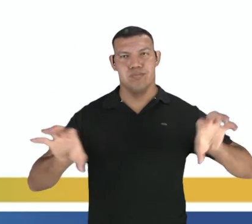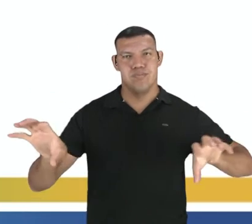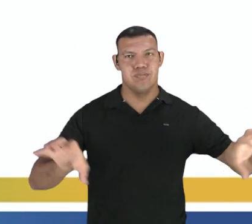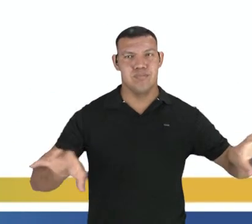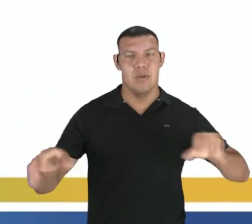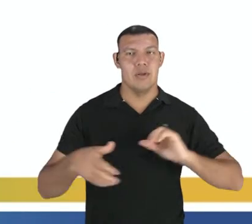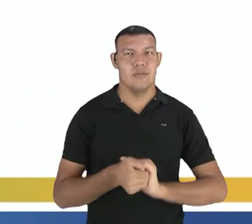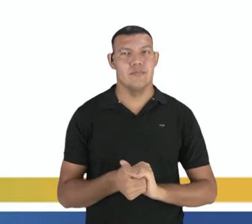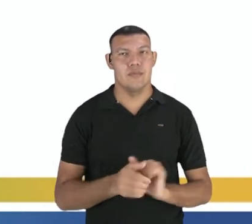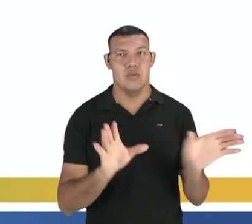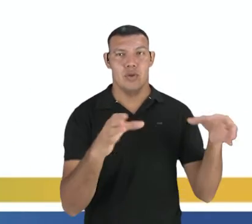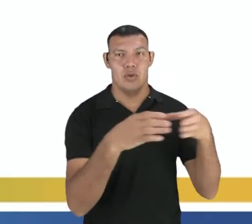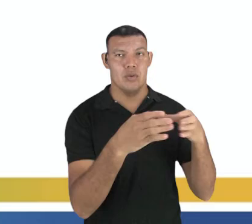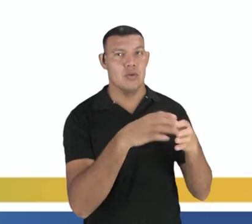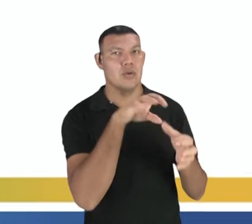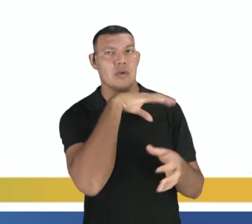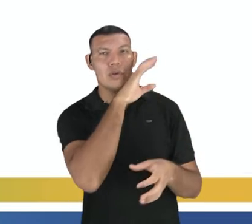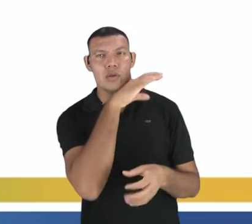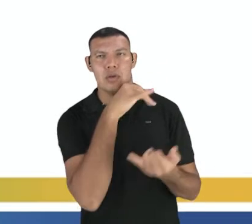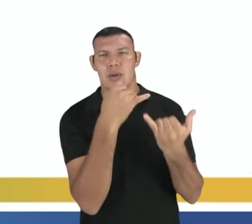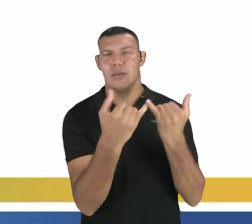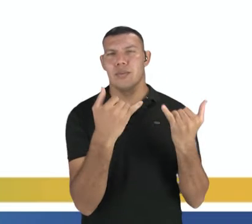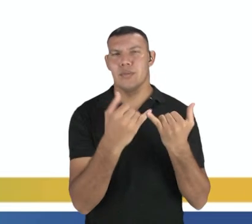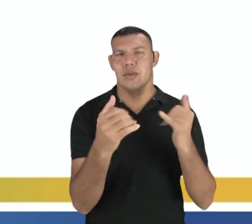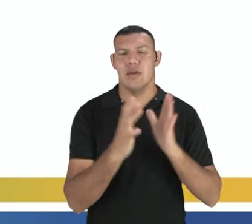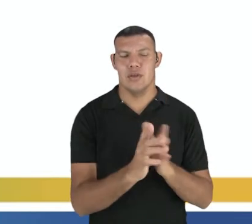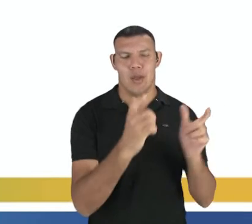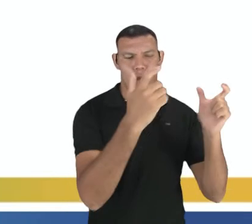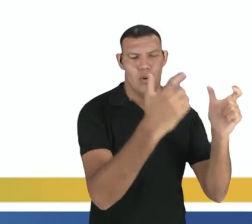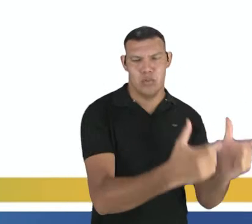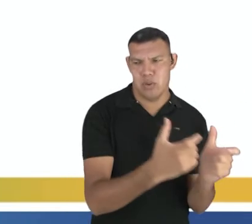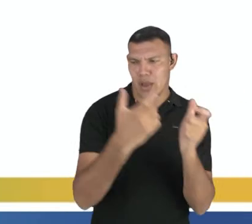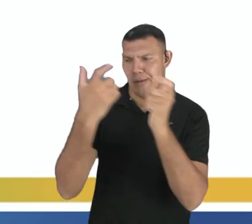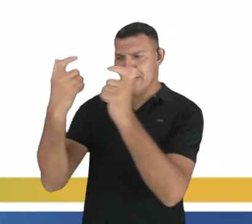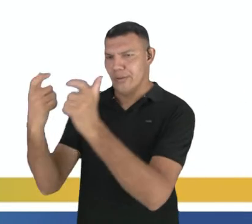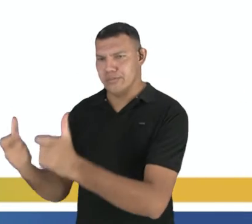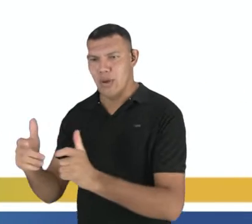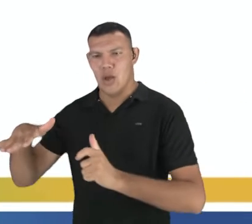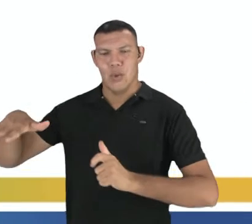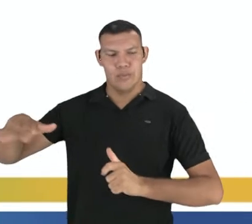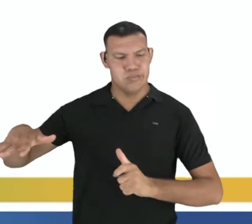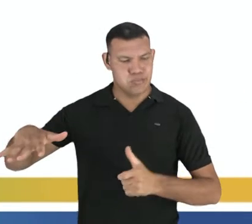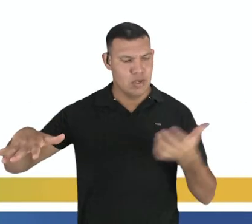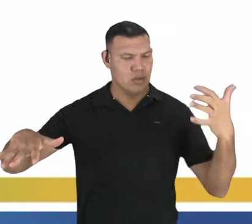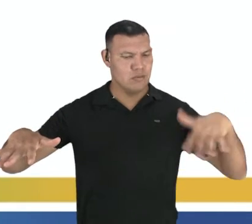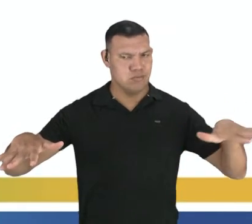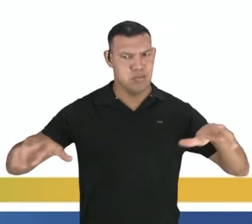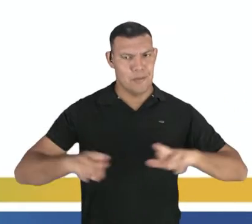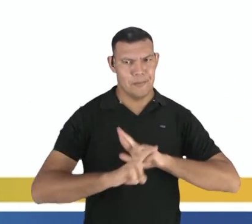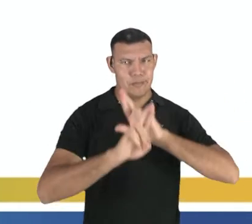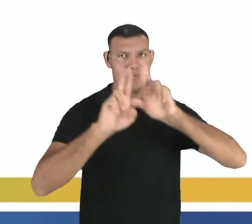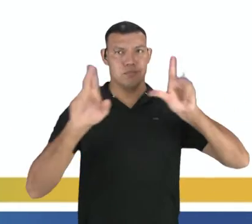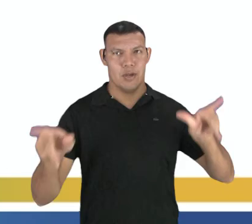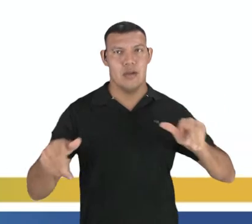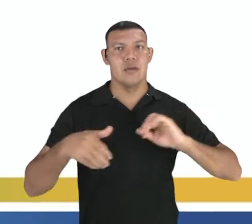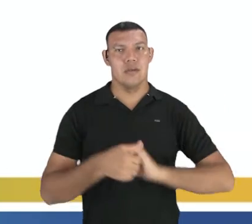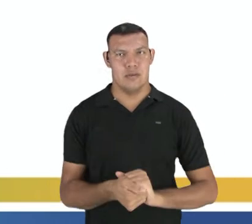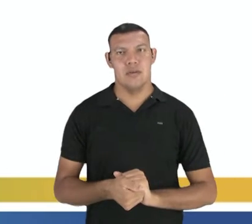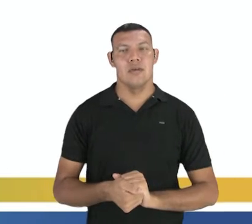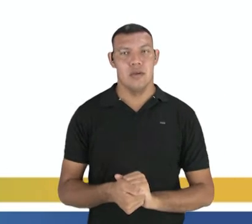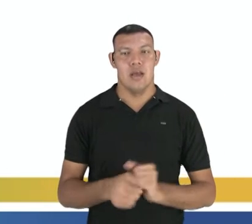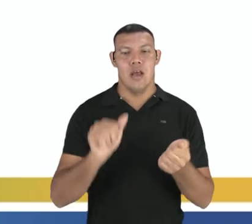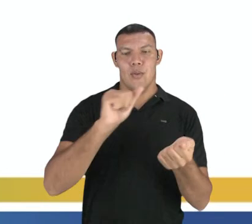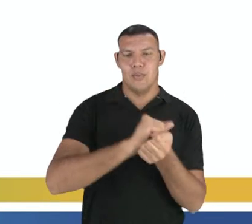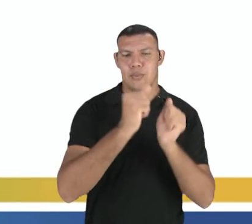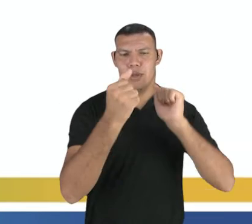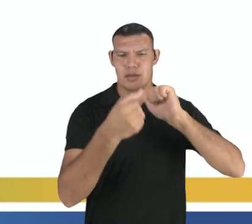seja, espécies iguais ou semelhantes que eram localizadas em hábitats diferentes, né? E essas espécies elas se